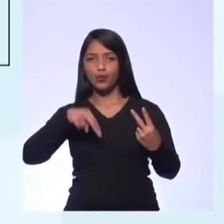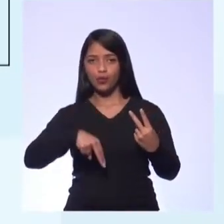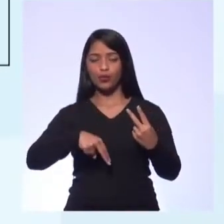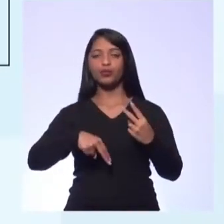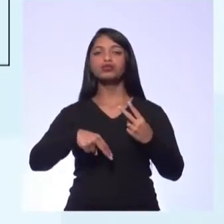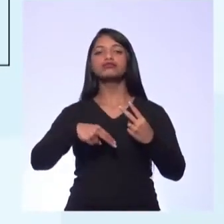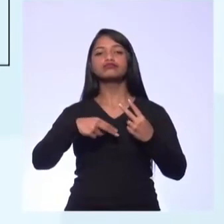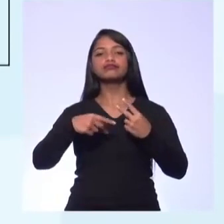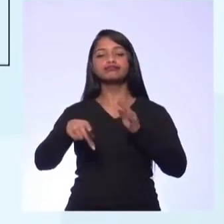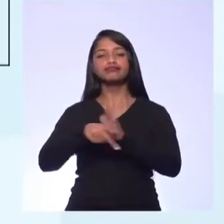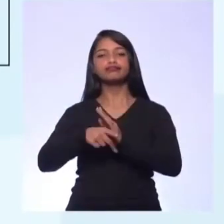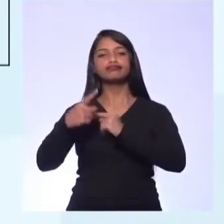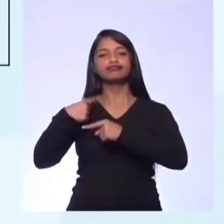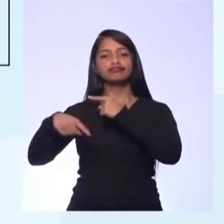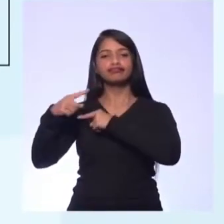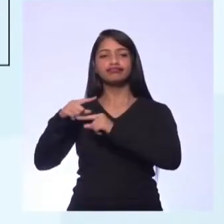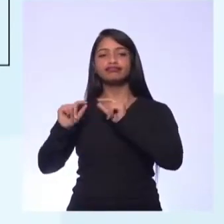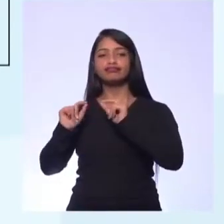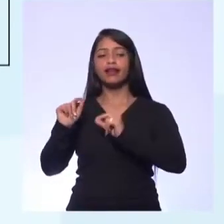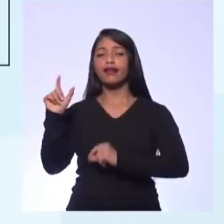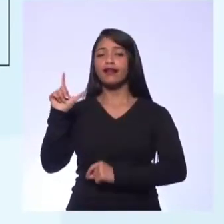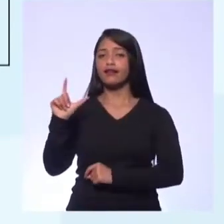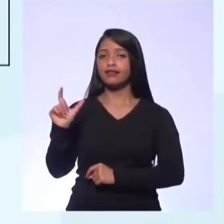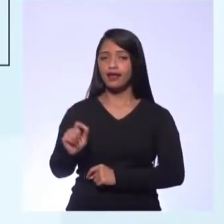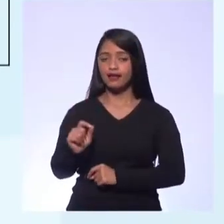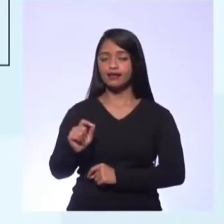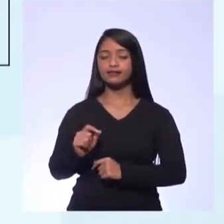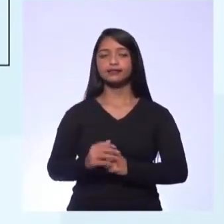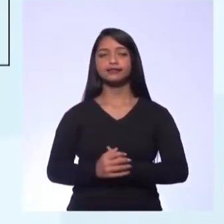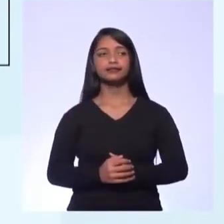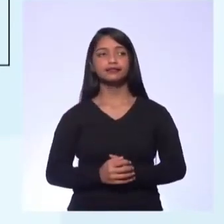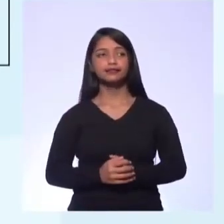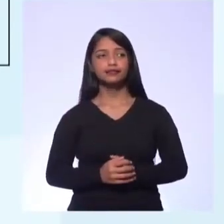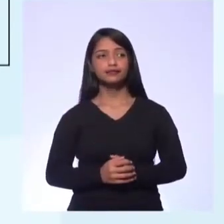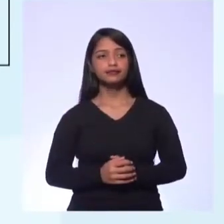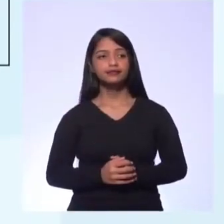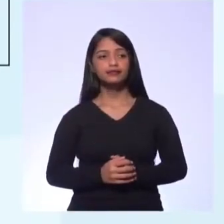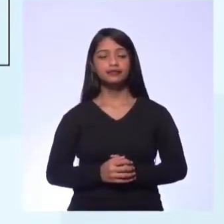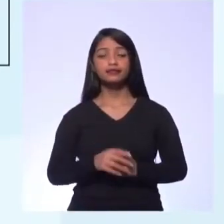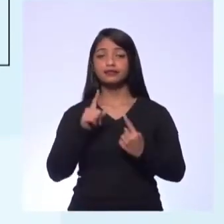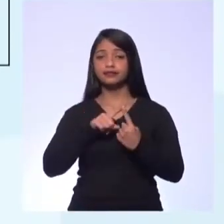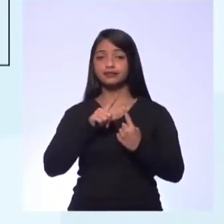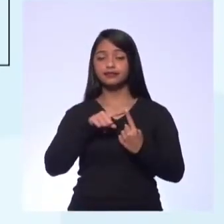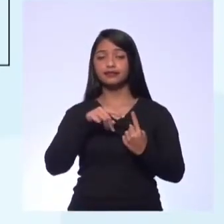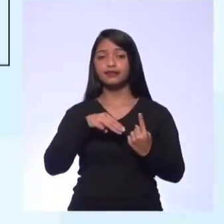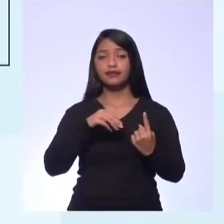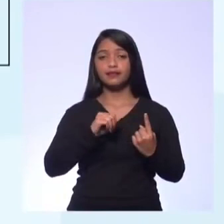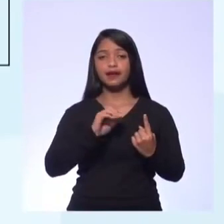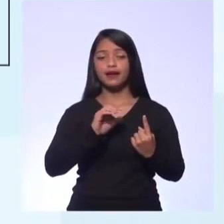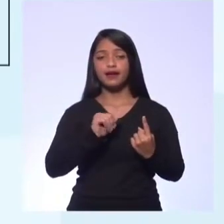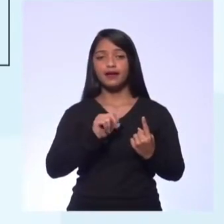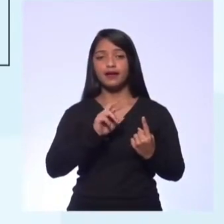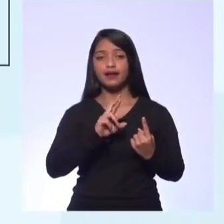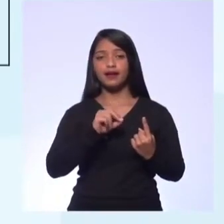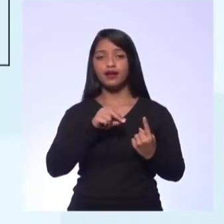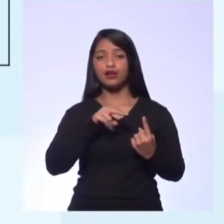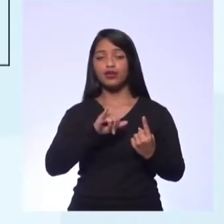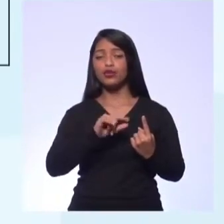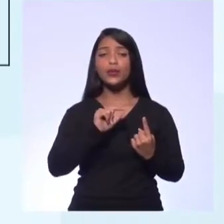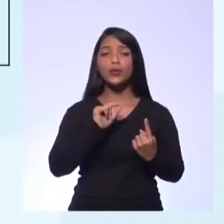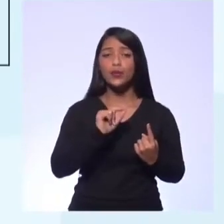macarrão. Macarrão é um macarrão mesmo, porque é pasta? Esse primeiro macaroni... É a bolachinha. Não, é o